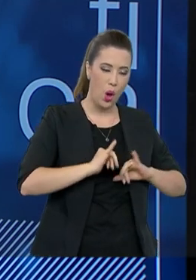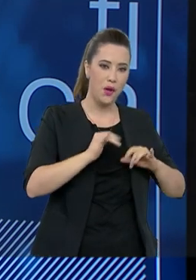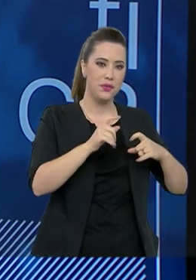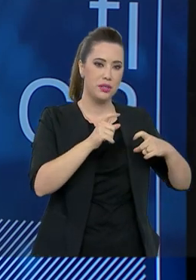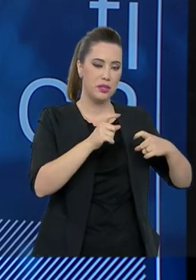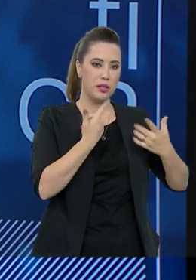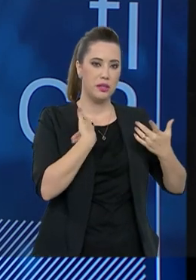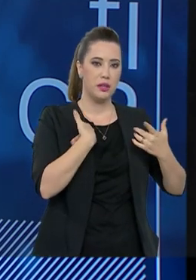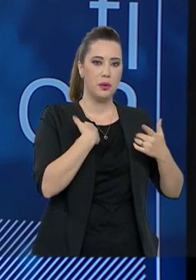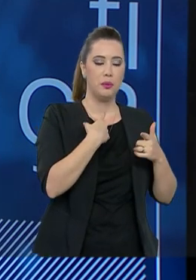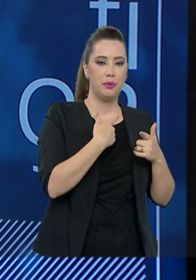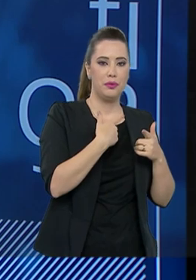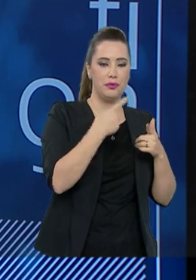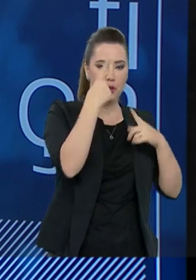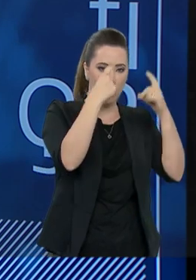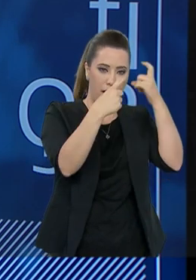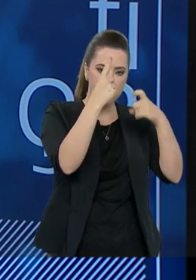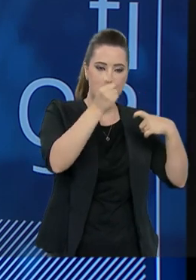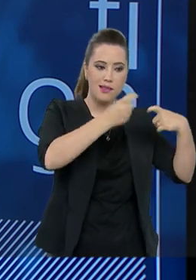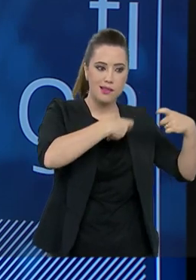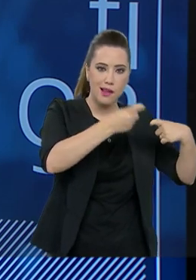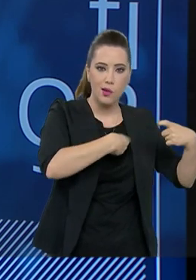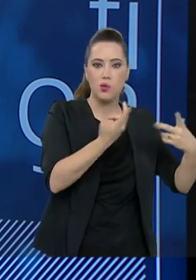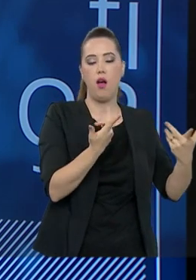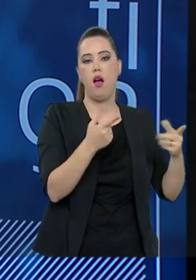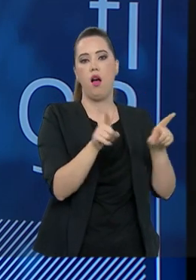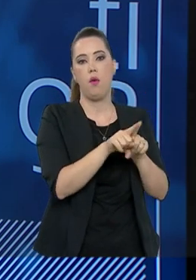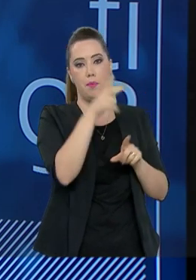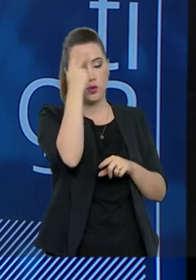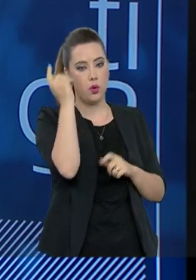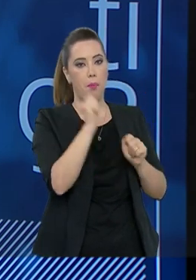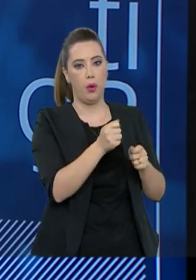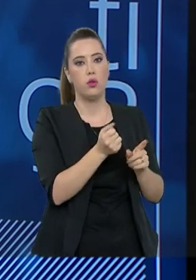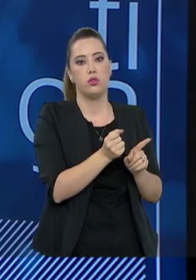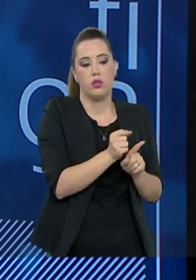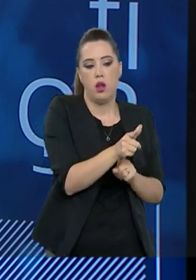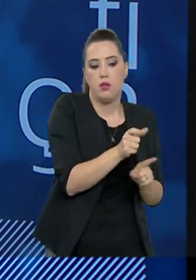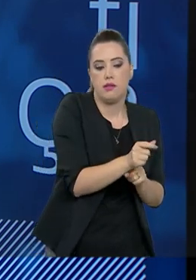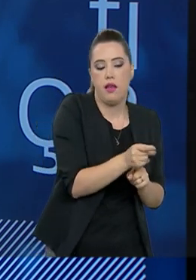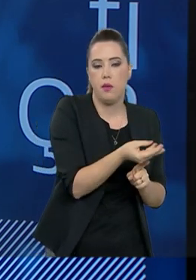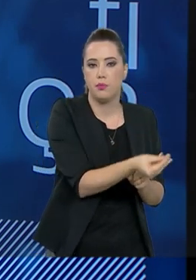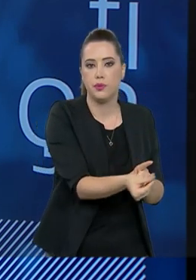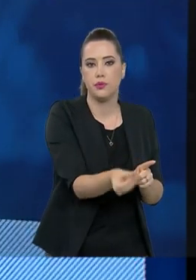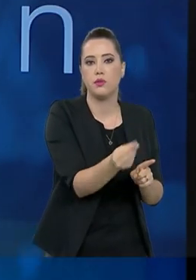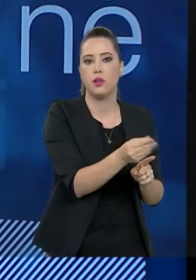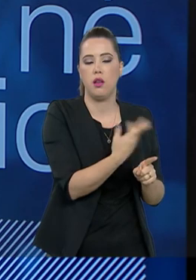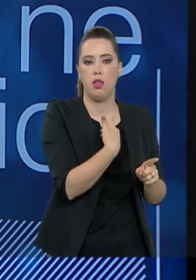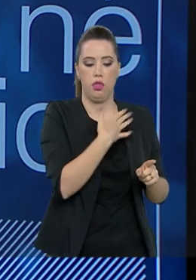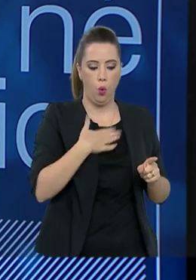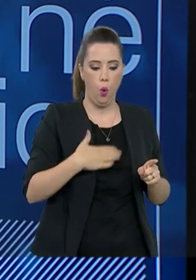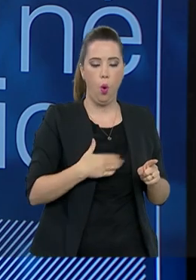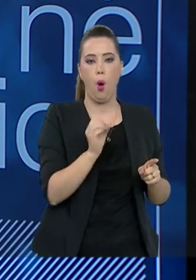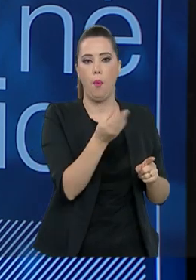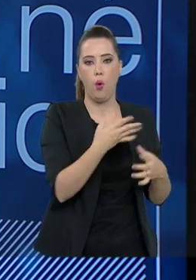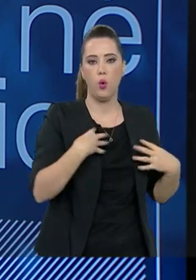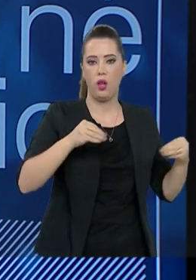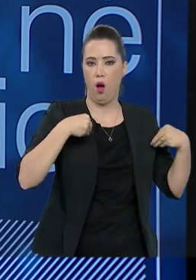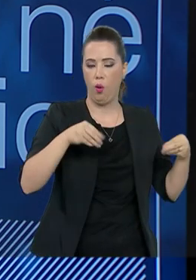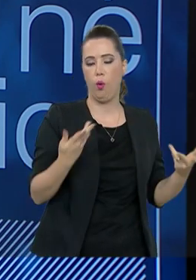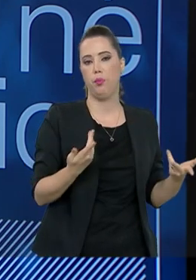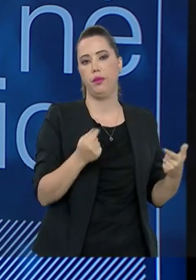sêmen no corpo dela, nas vestes dela. Então, é esse cruzamento entre a amostra que você deseja saber de quem é com os indivíduos